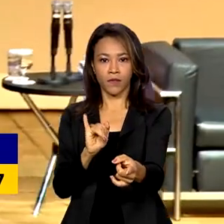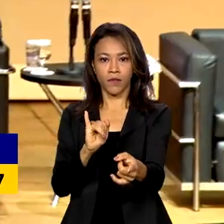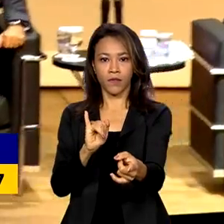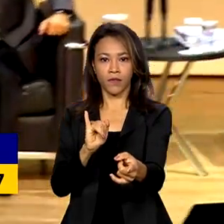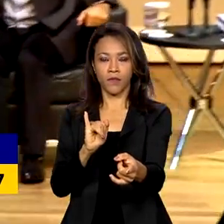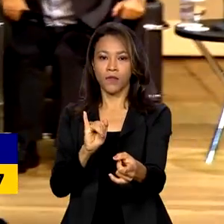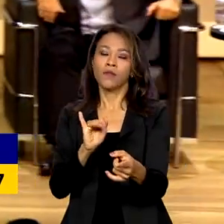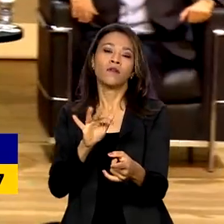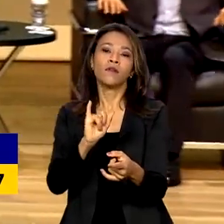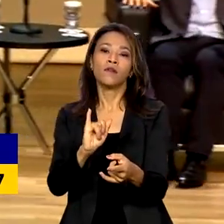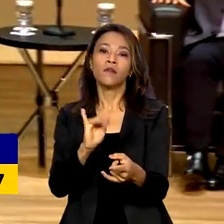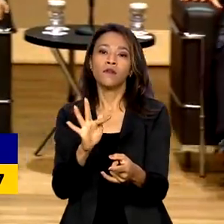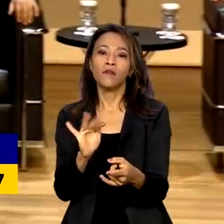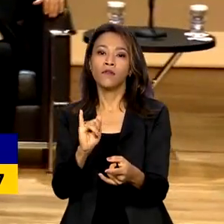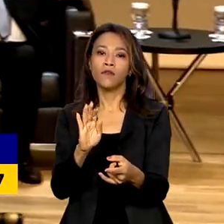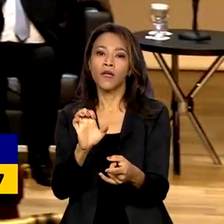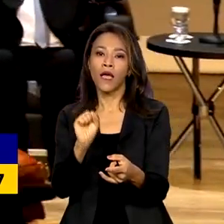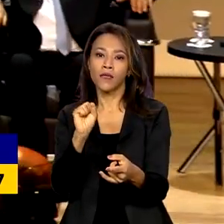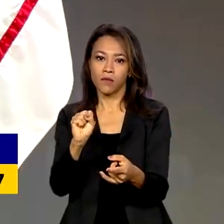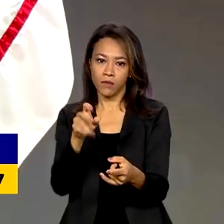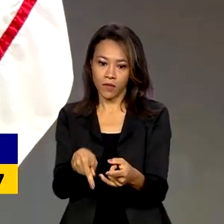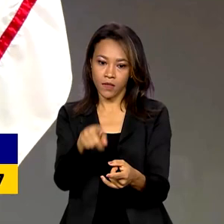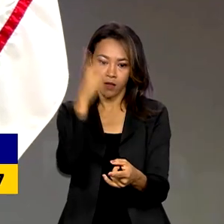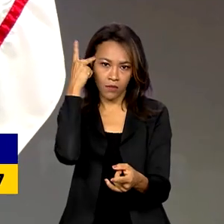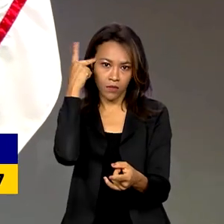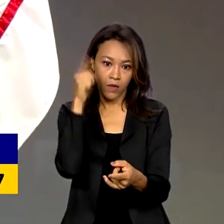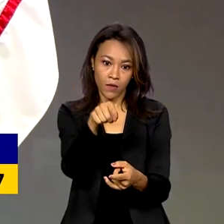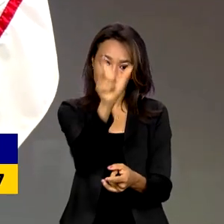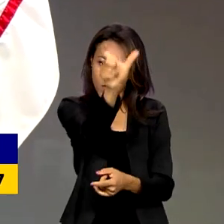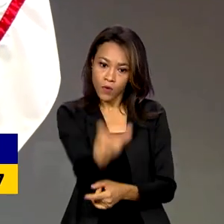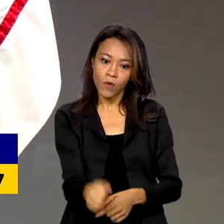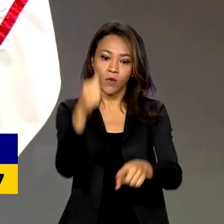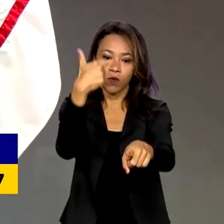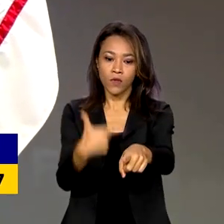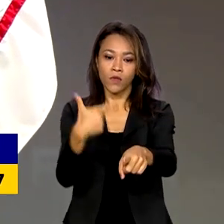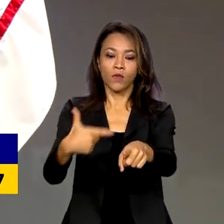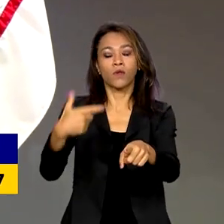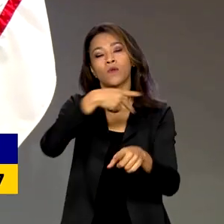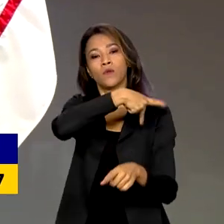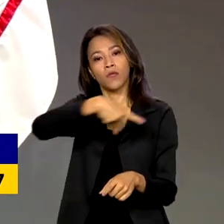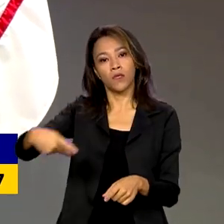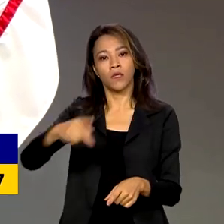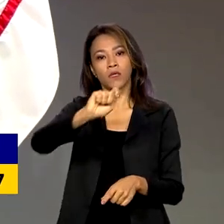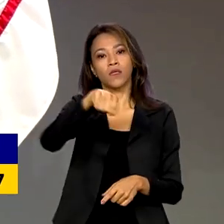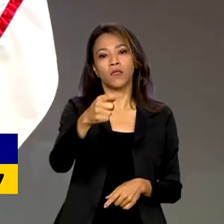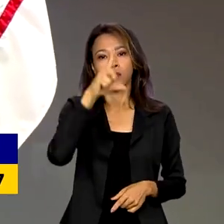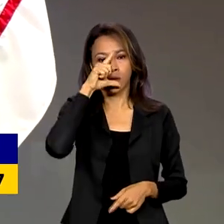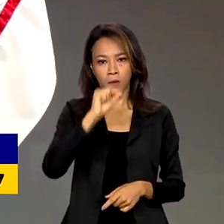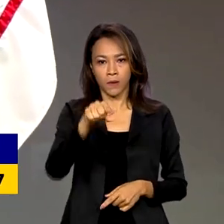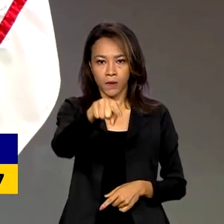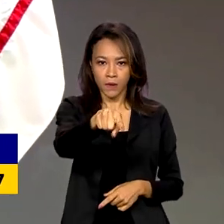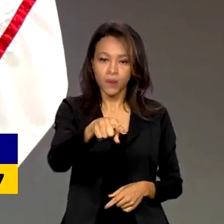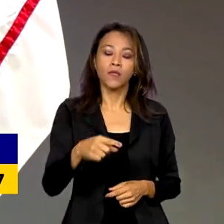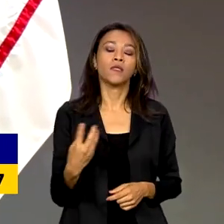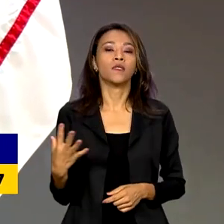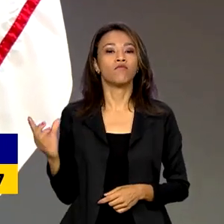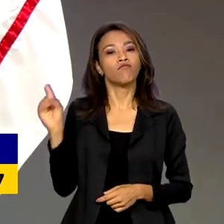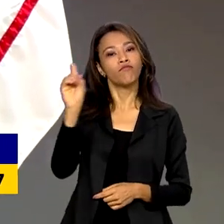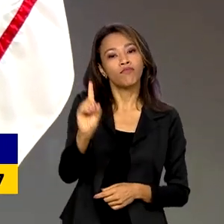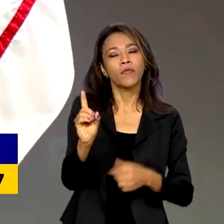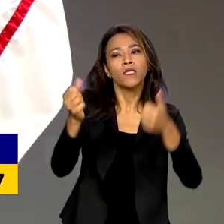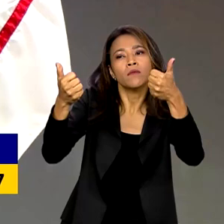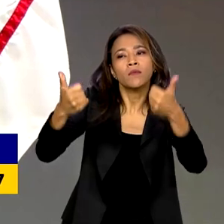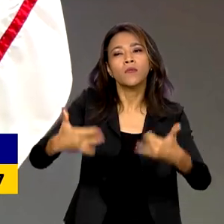Fiesp. O vice-presidente da República e ministro do Desenvolvimento, Indústria, Comércio e Serviços, Geraldo Alckmin, chamou